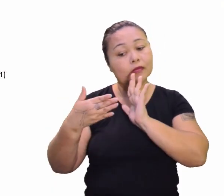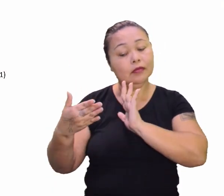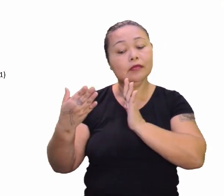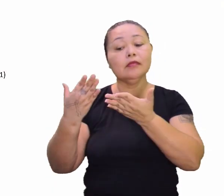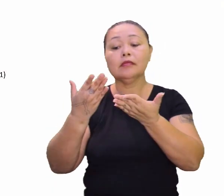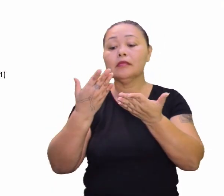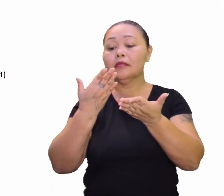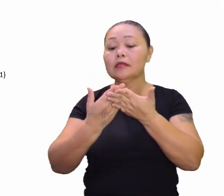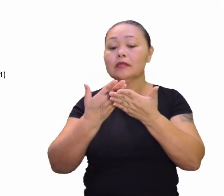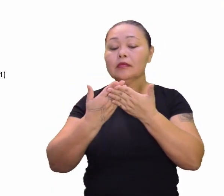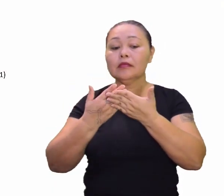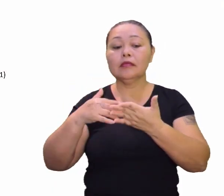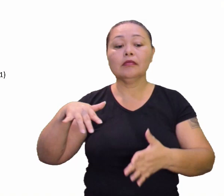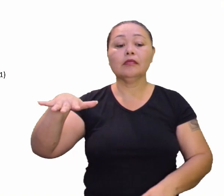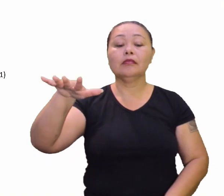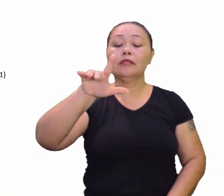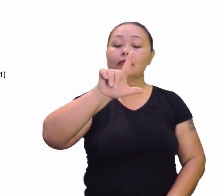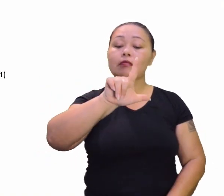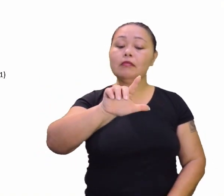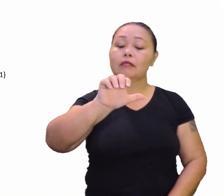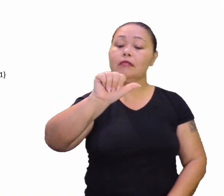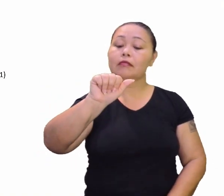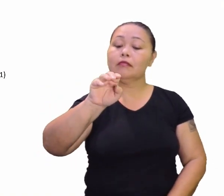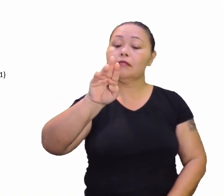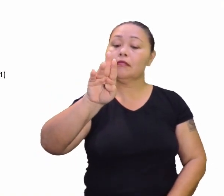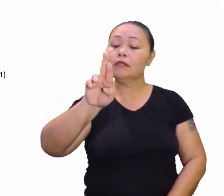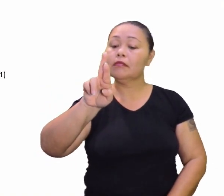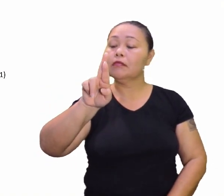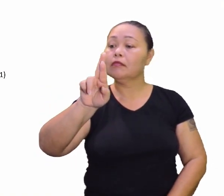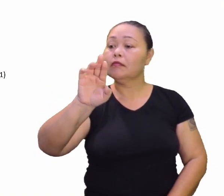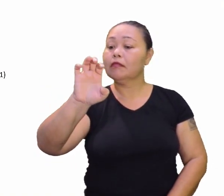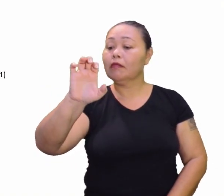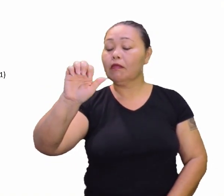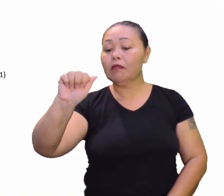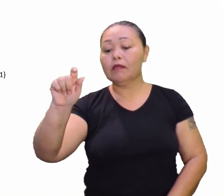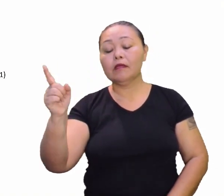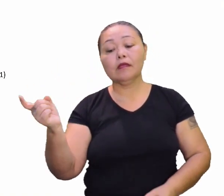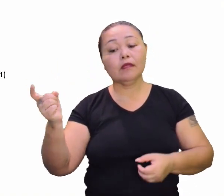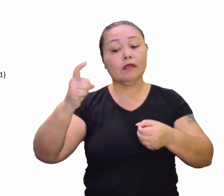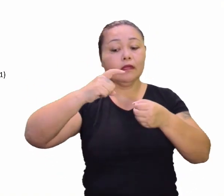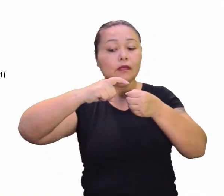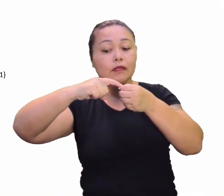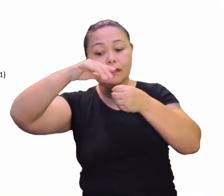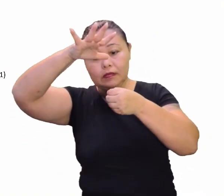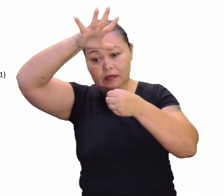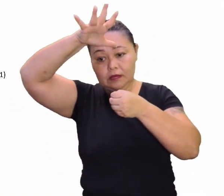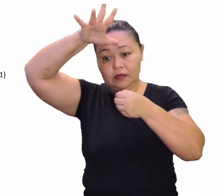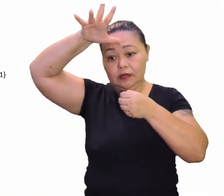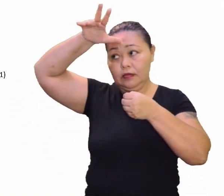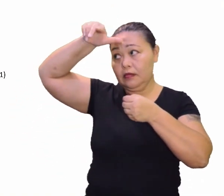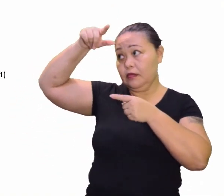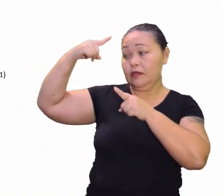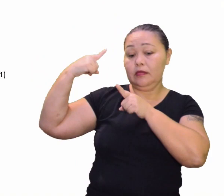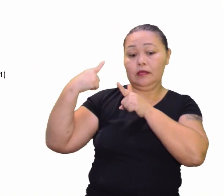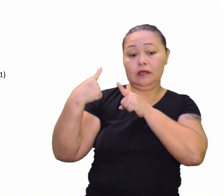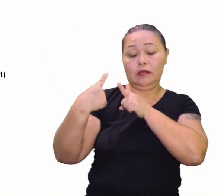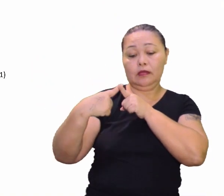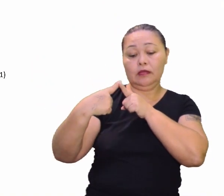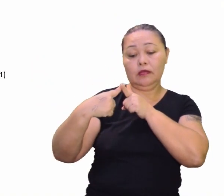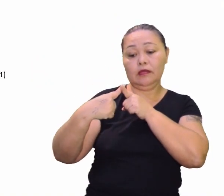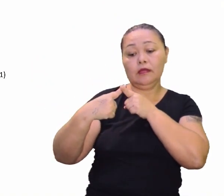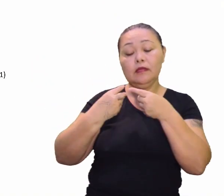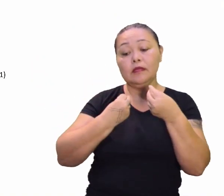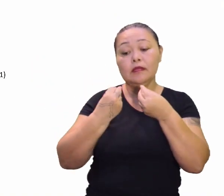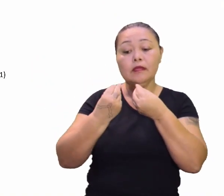aula falamos, Rogério, que essa região de Lábrea foi devolvida ao Amazonas por causa